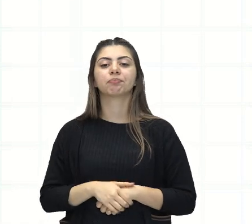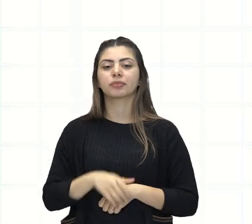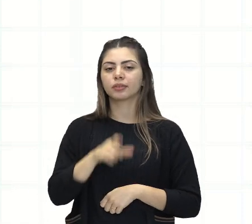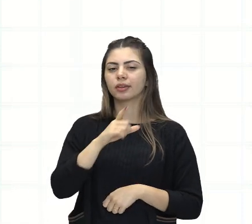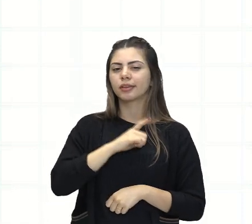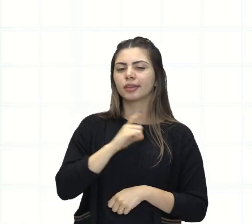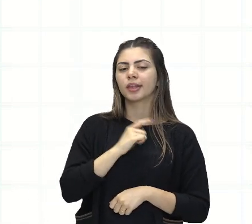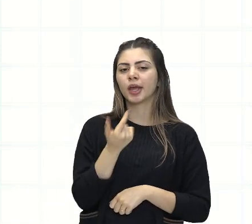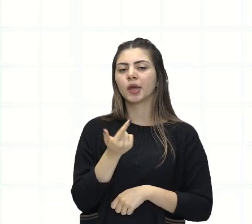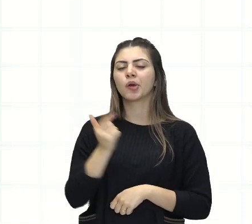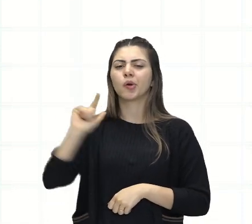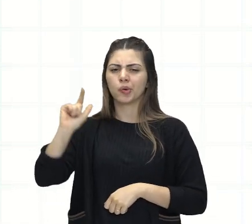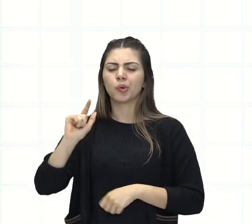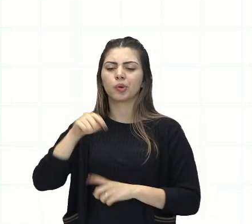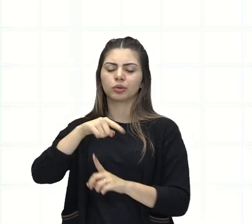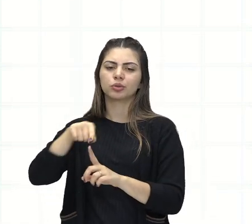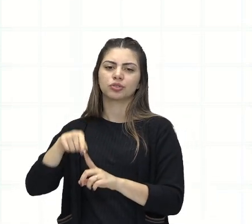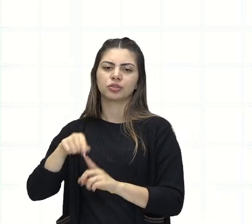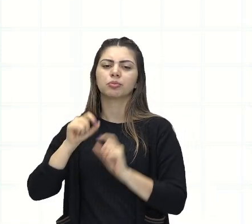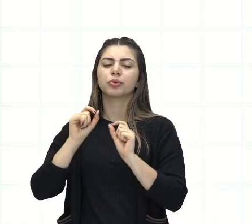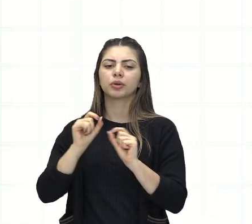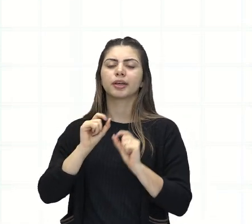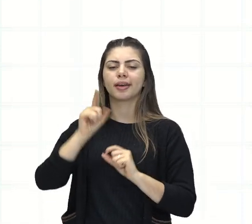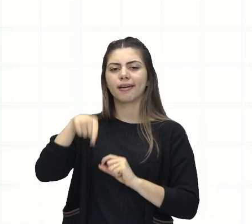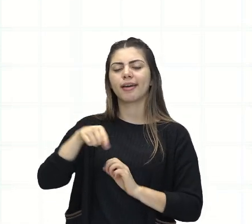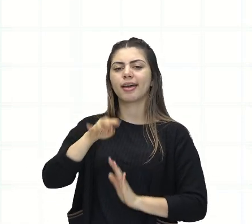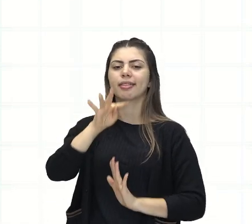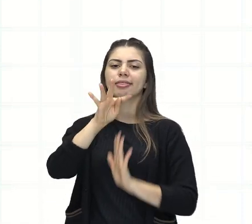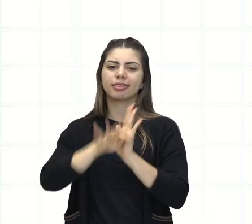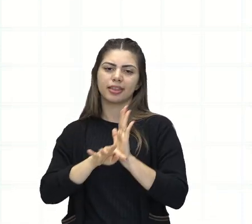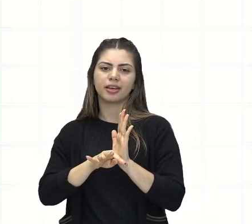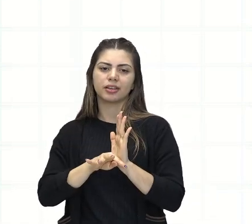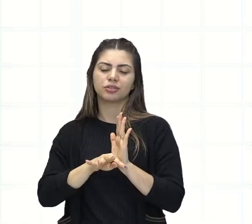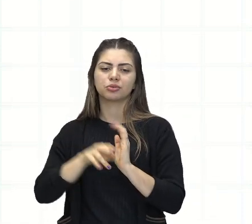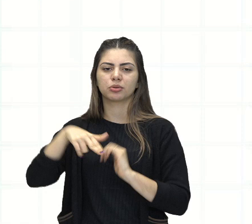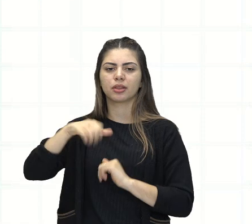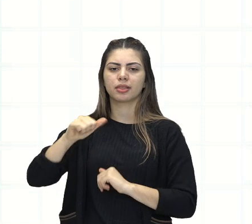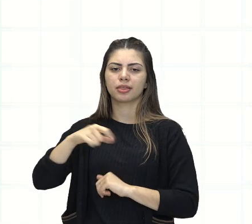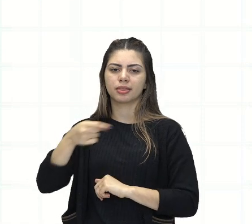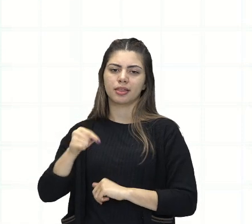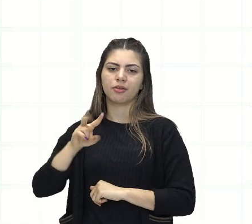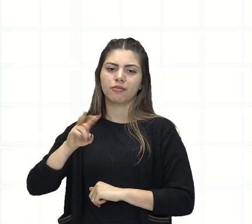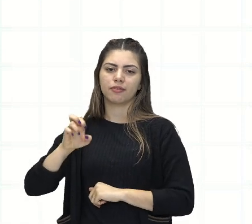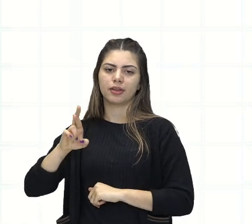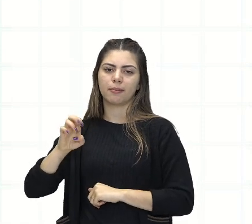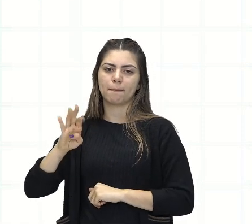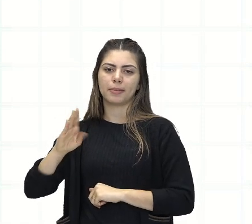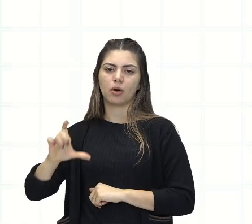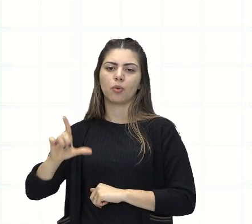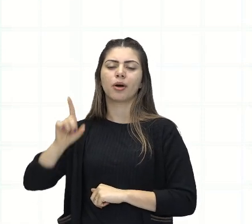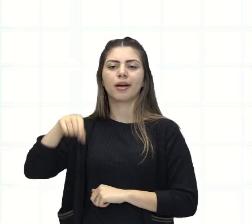temos textos não verbal, que são outras formas